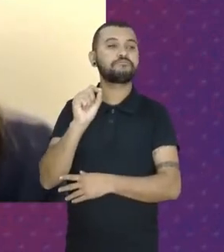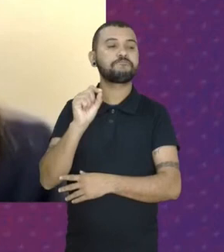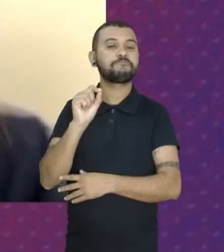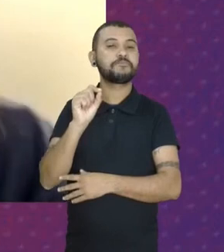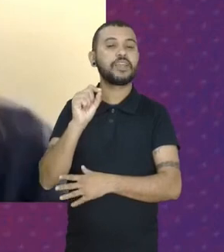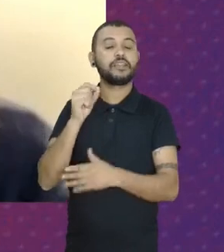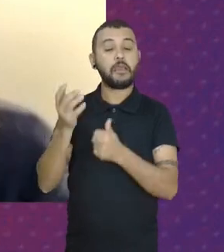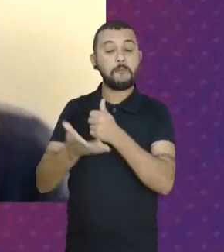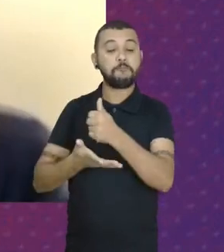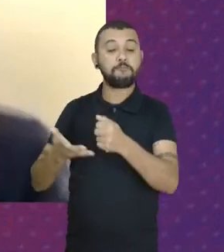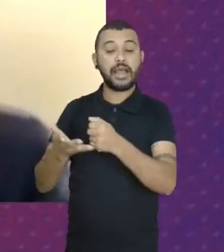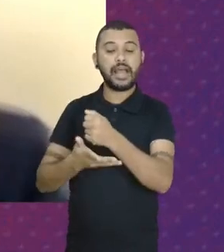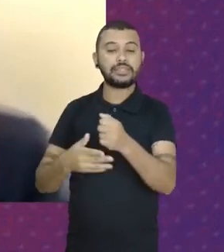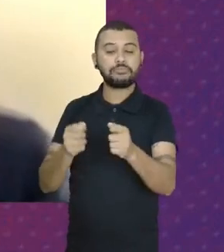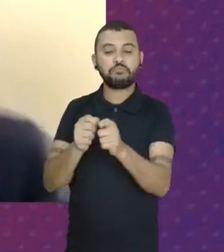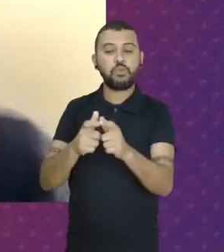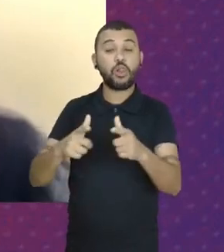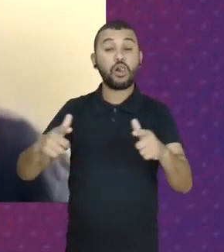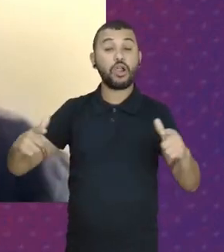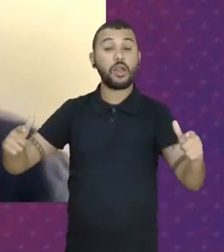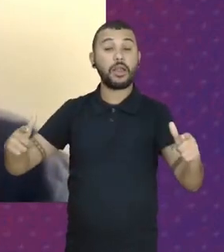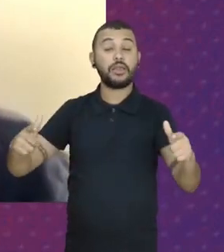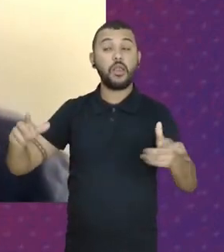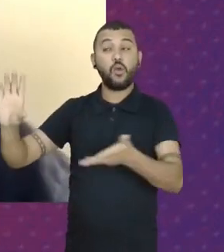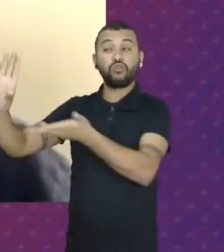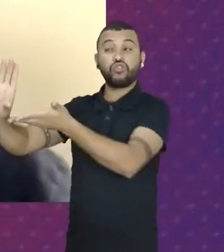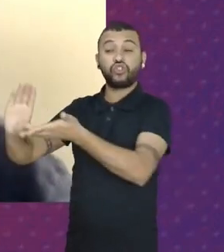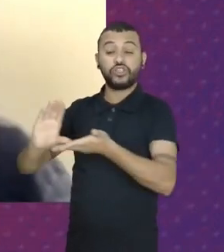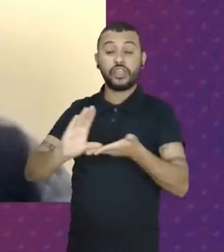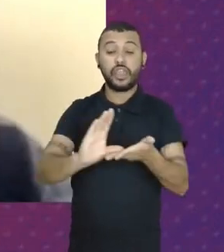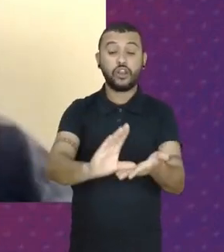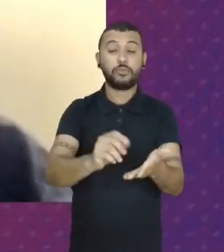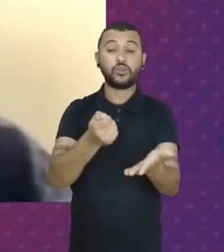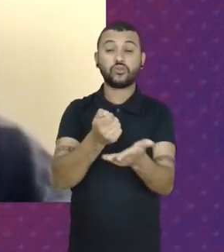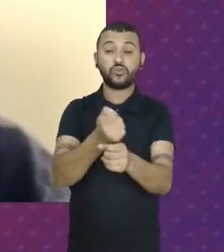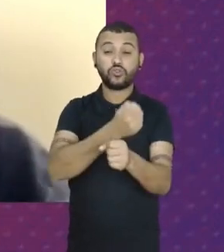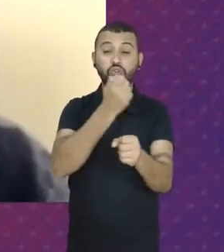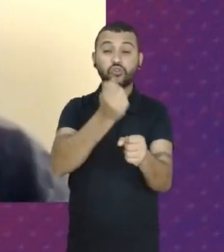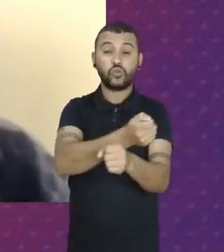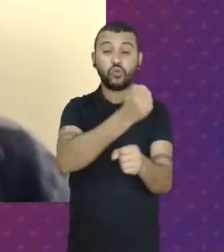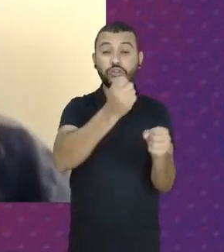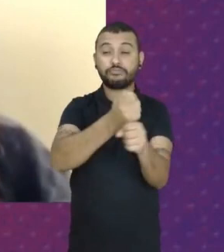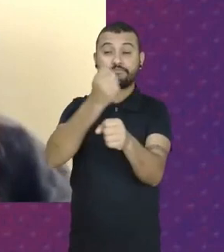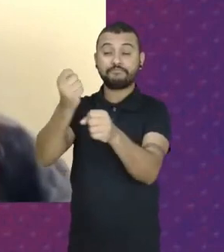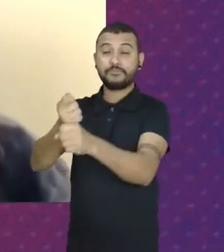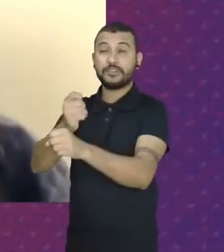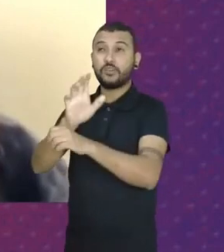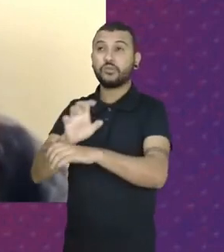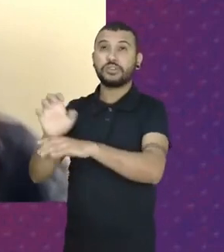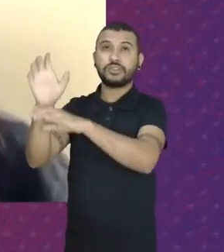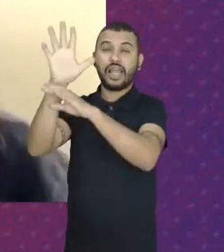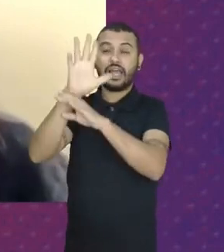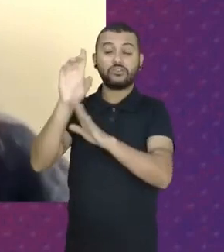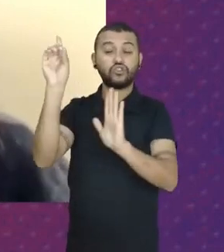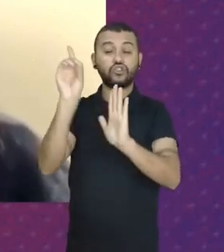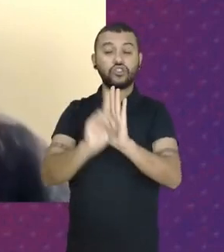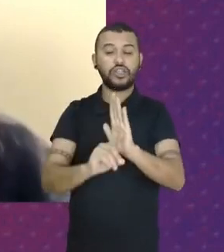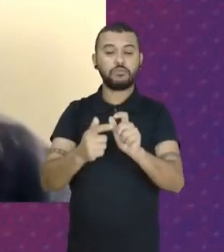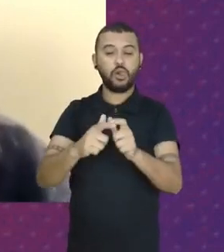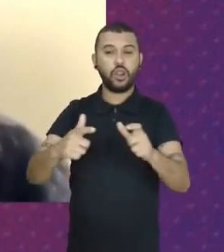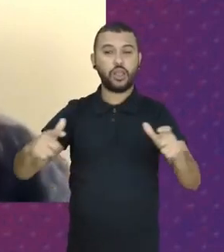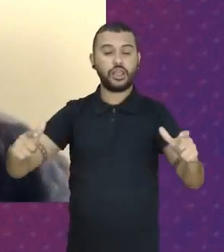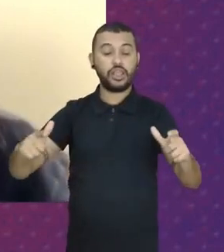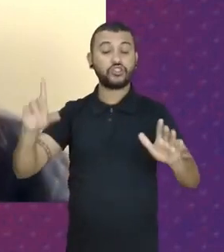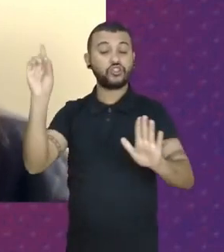dá as bases para ampliação do financiamento das creches e a expansão do direito efetivo